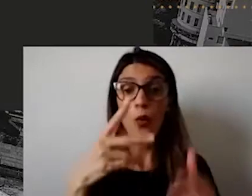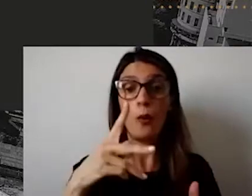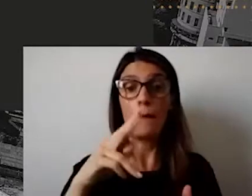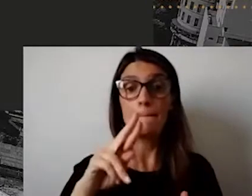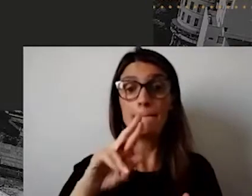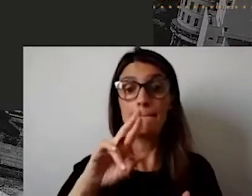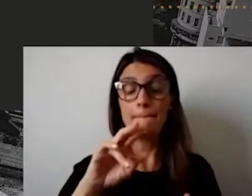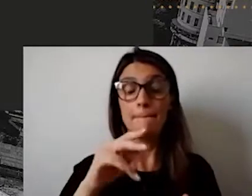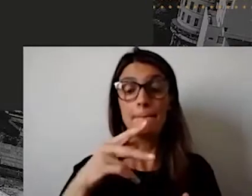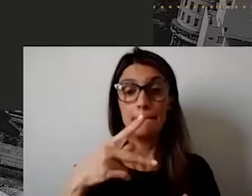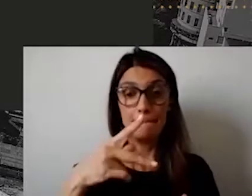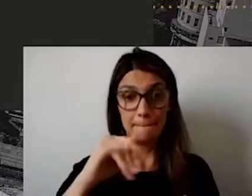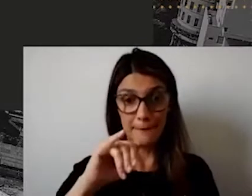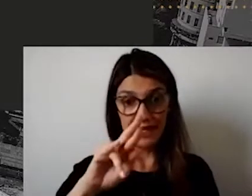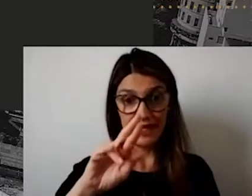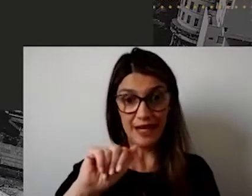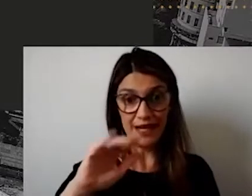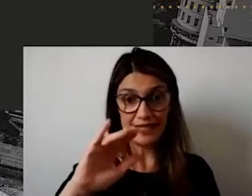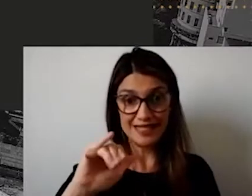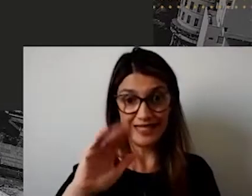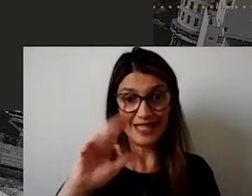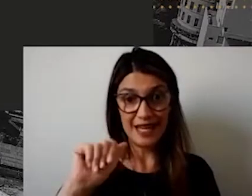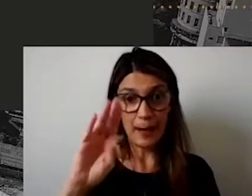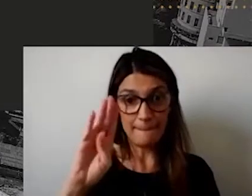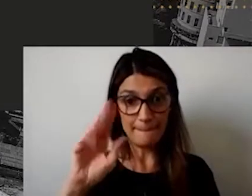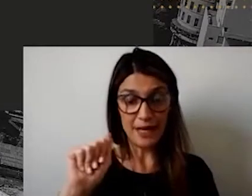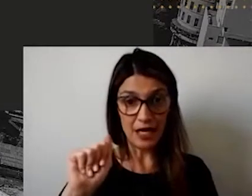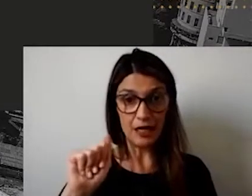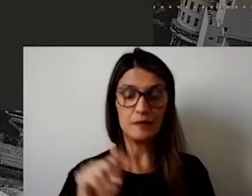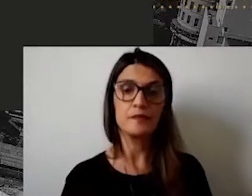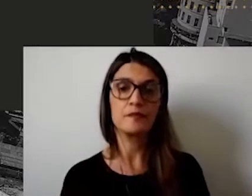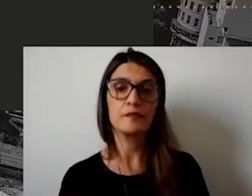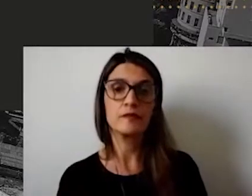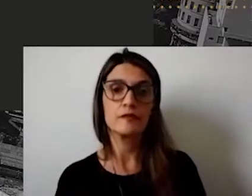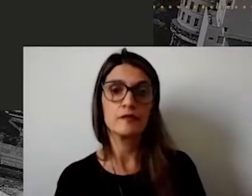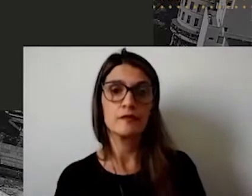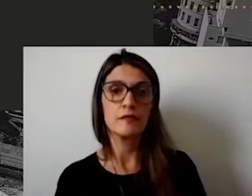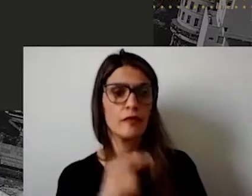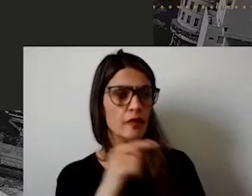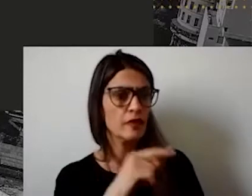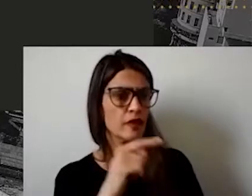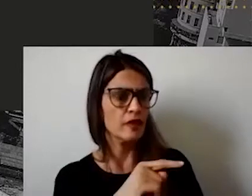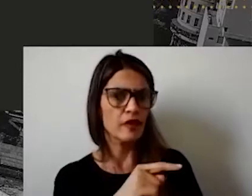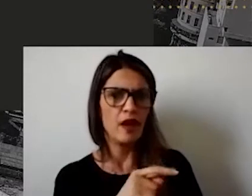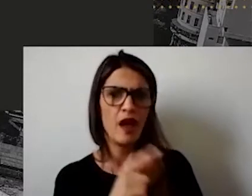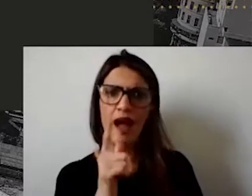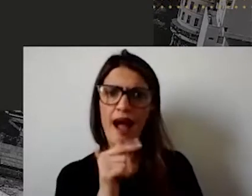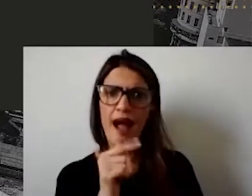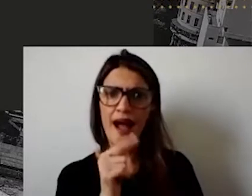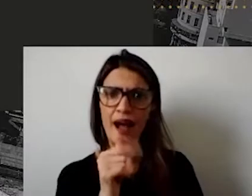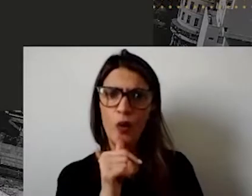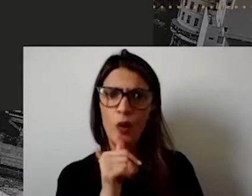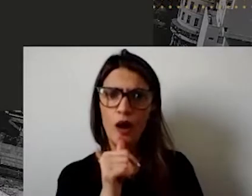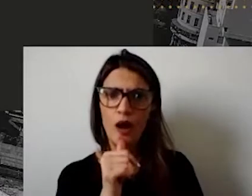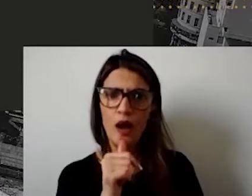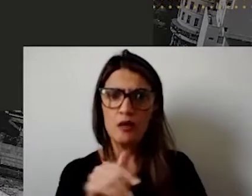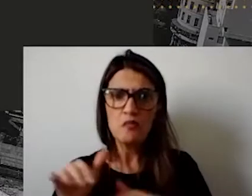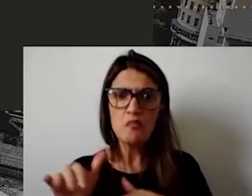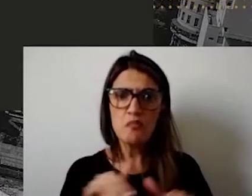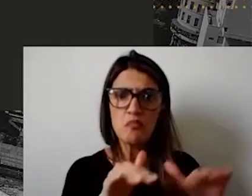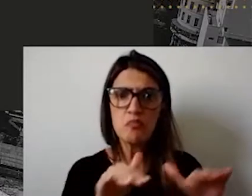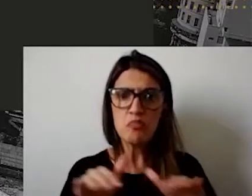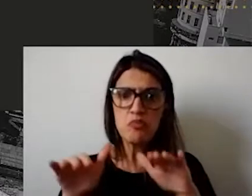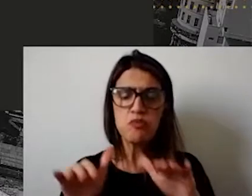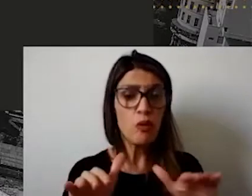de almoçar às margens do rio, ele está com um nível de água excelente em